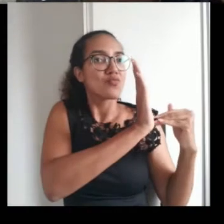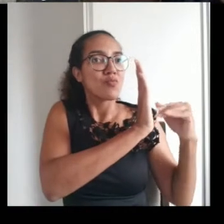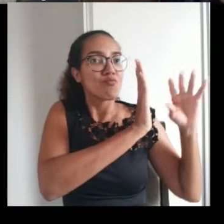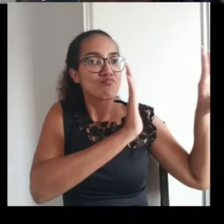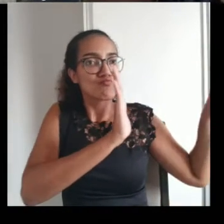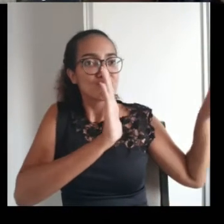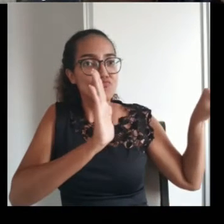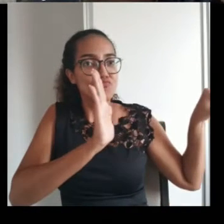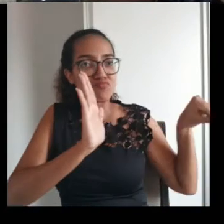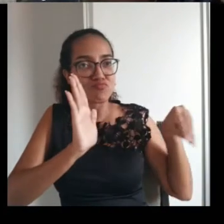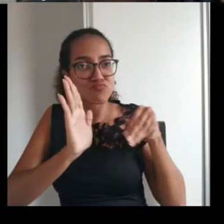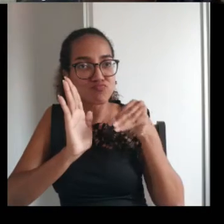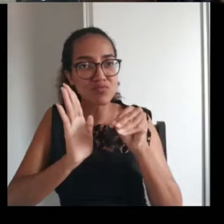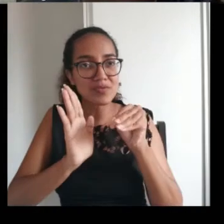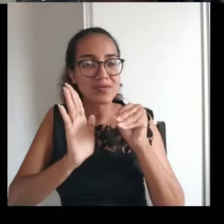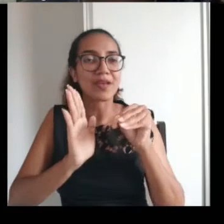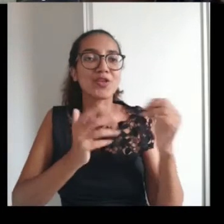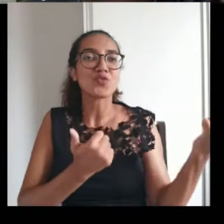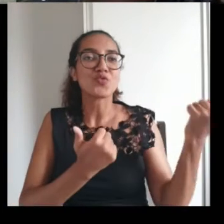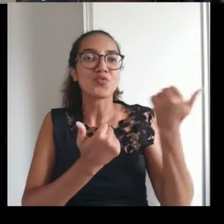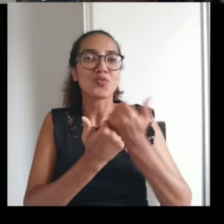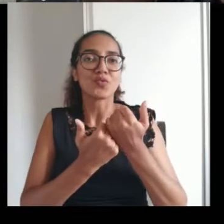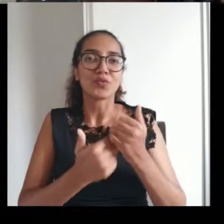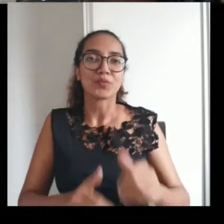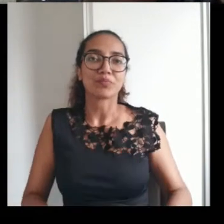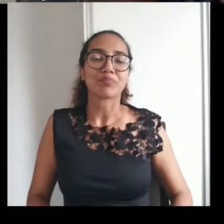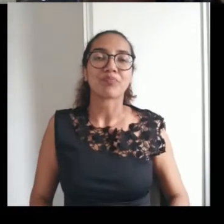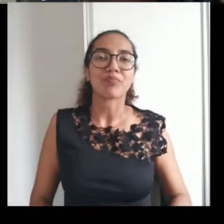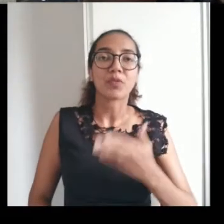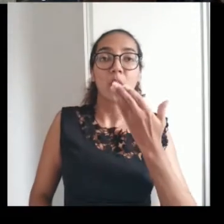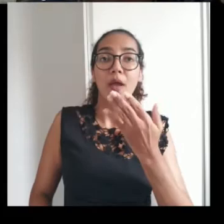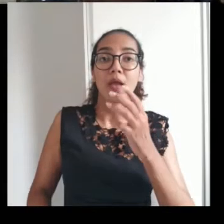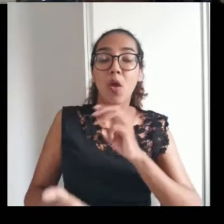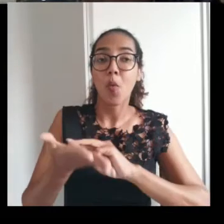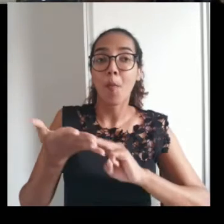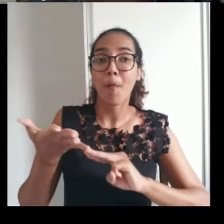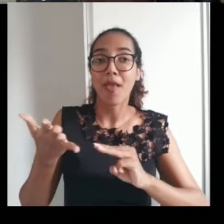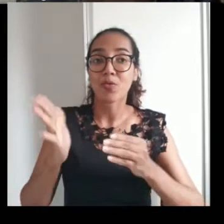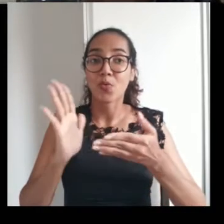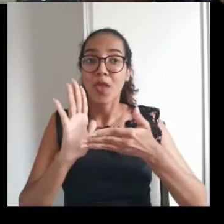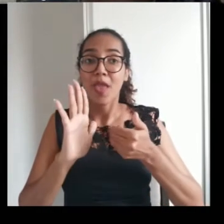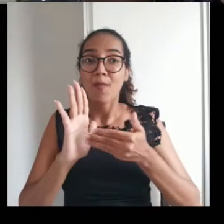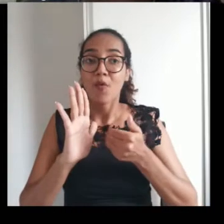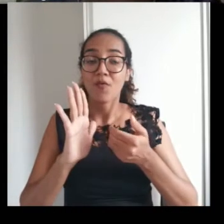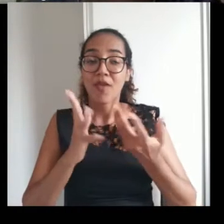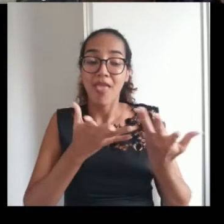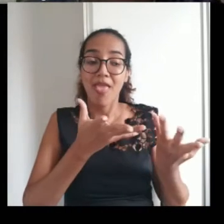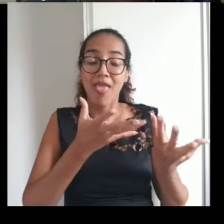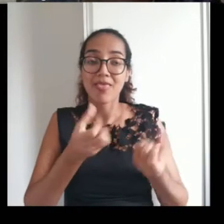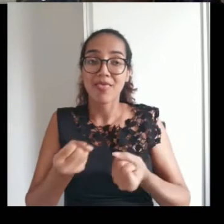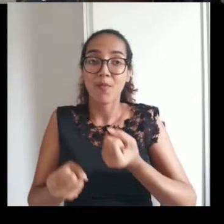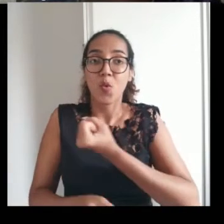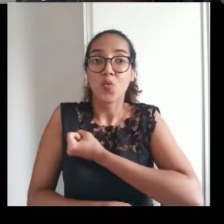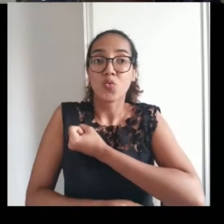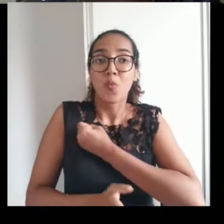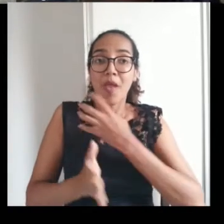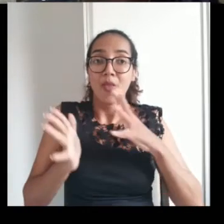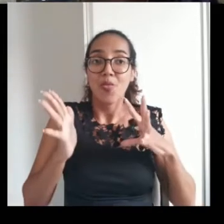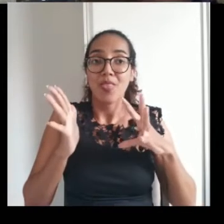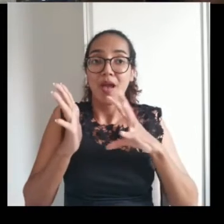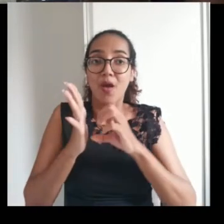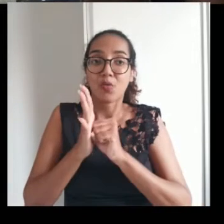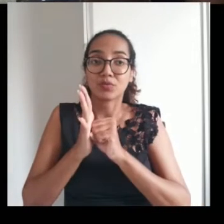aqui, ó? O método remover recebe o número da conta. Aí ele vai tentar percorrer